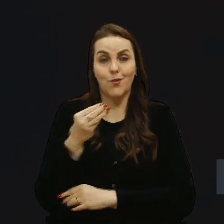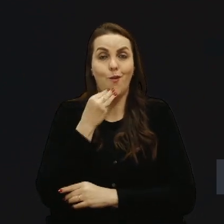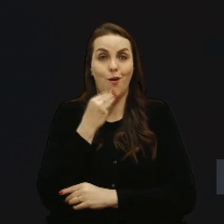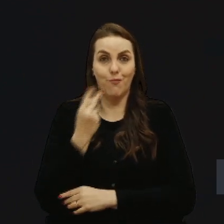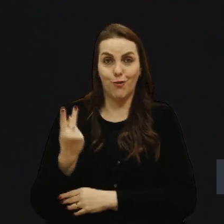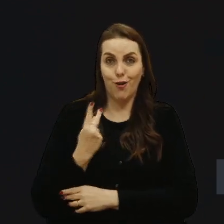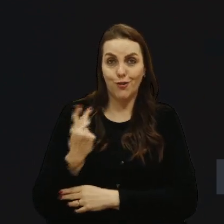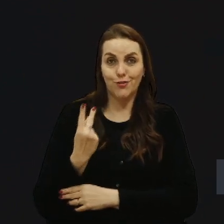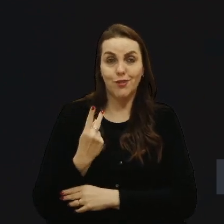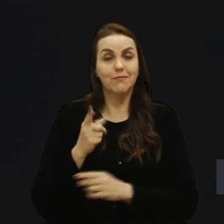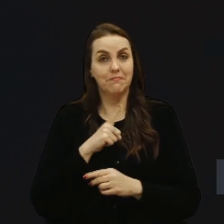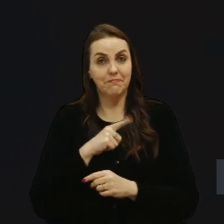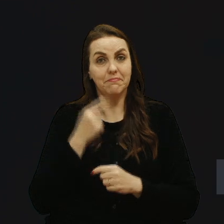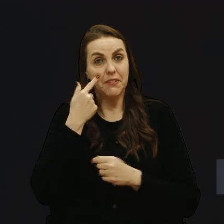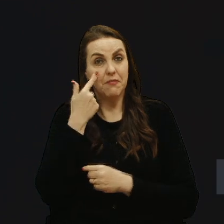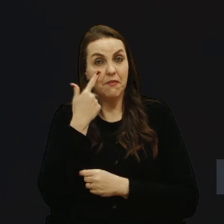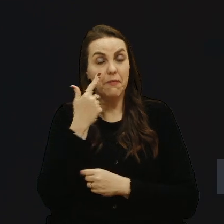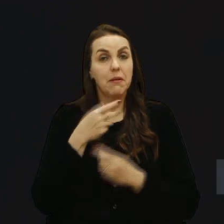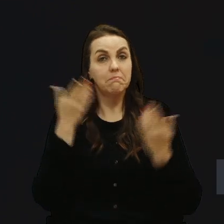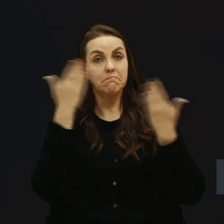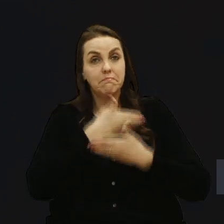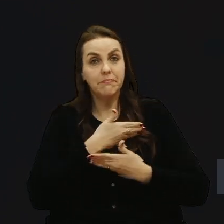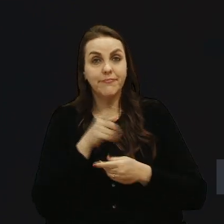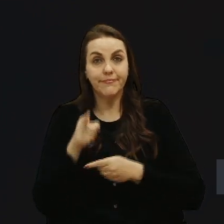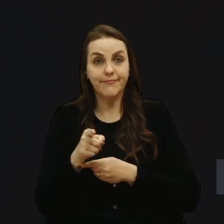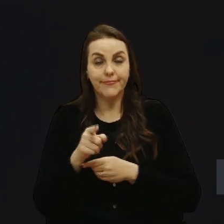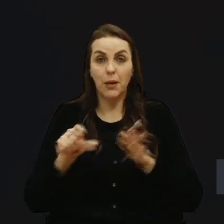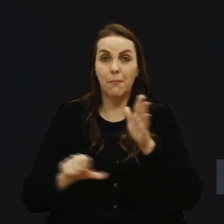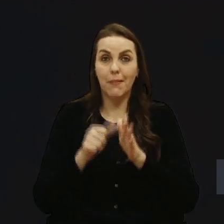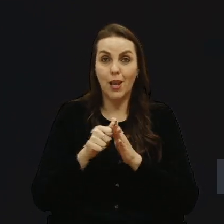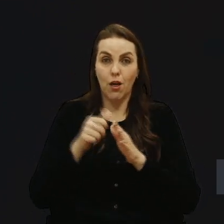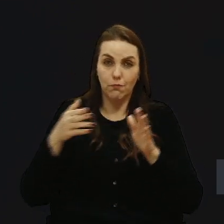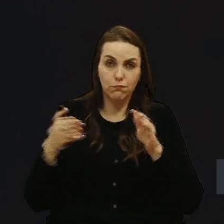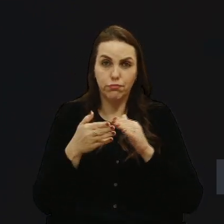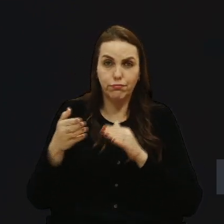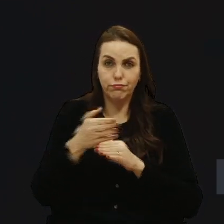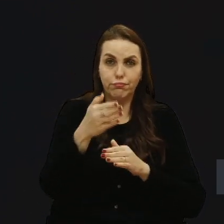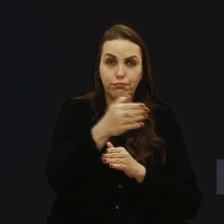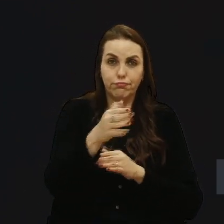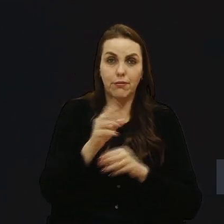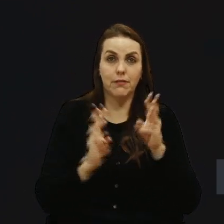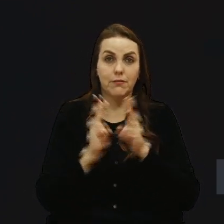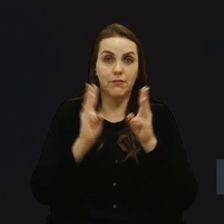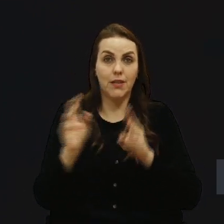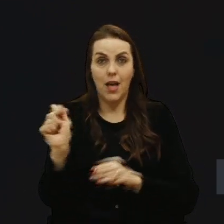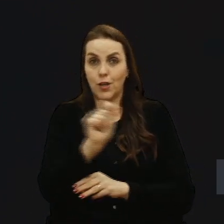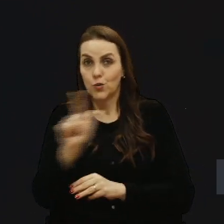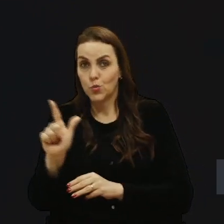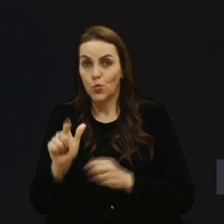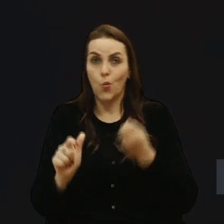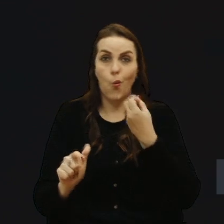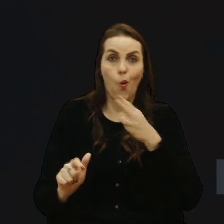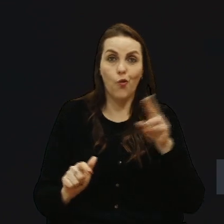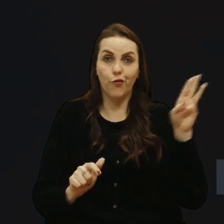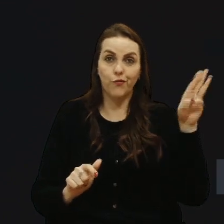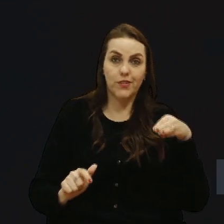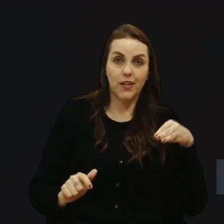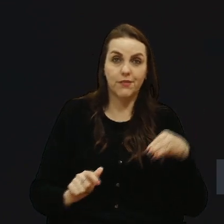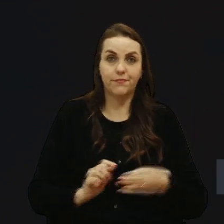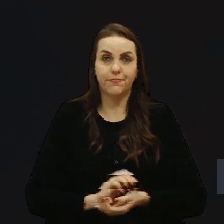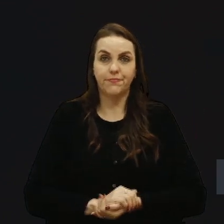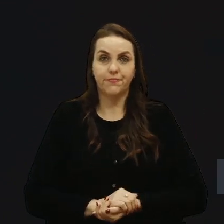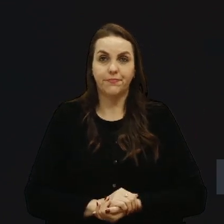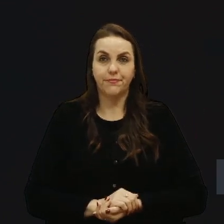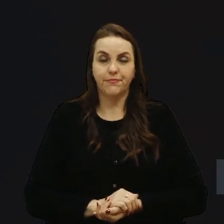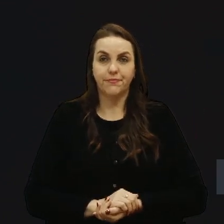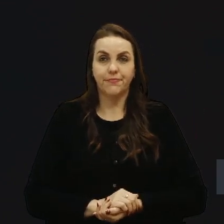aqui para testar essa tese. Será que é melhor atravessar a nossa cidade utilizando o transporte da Visate ou o Azulzinho? O